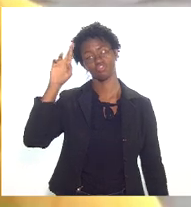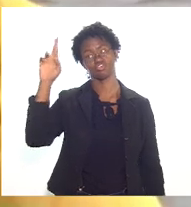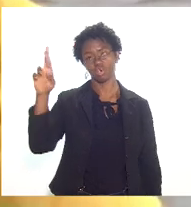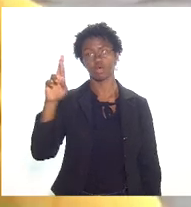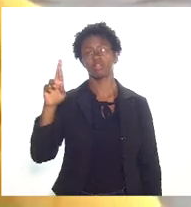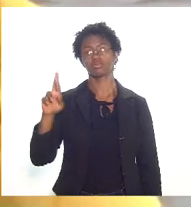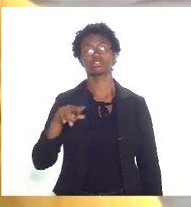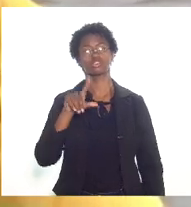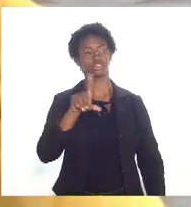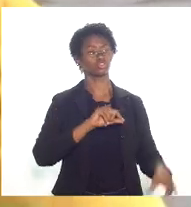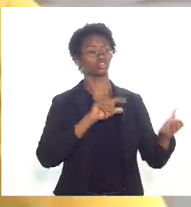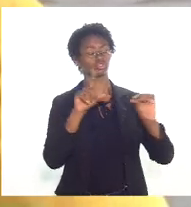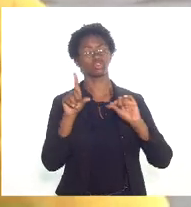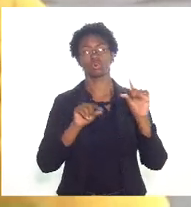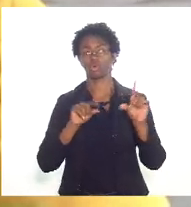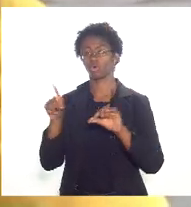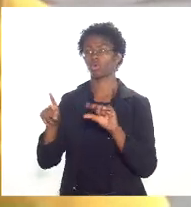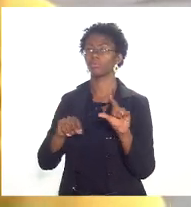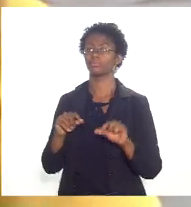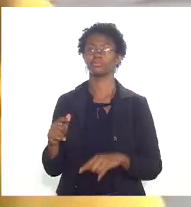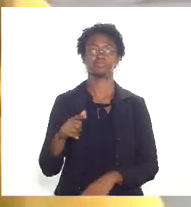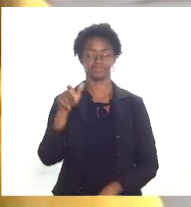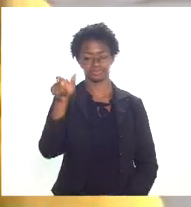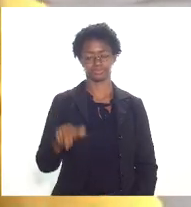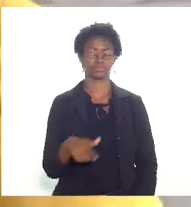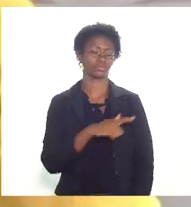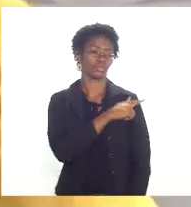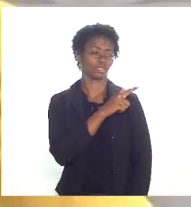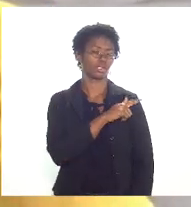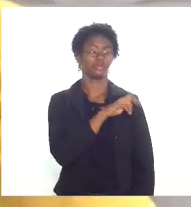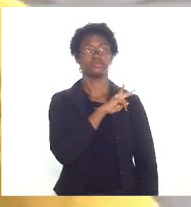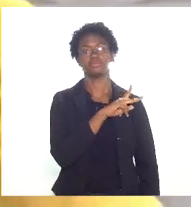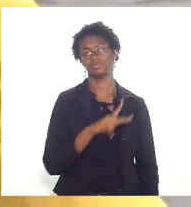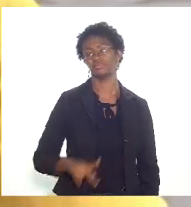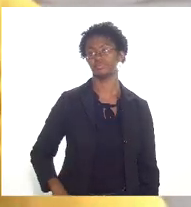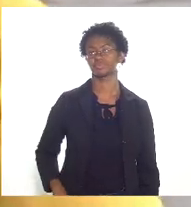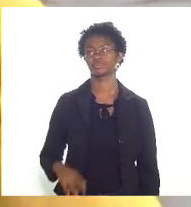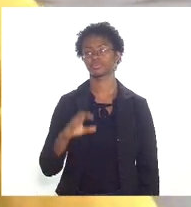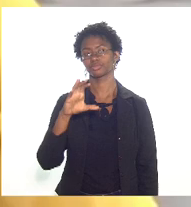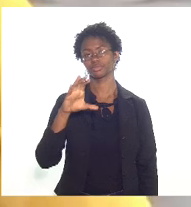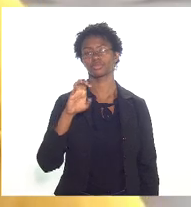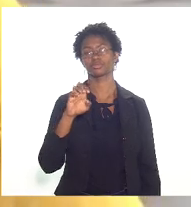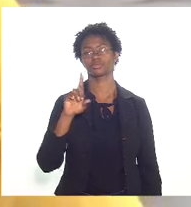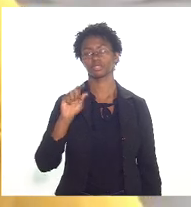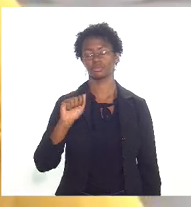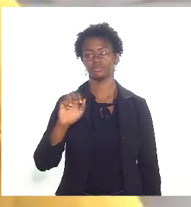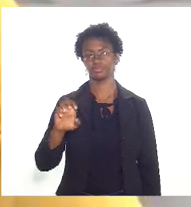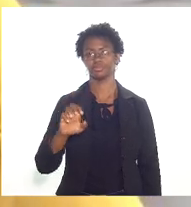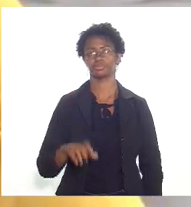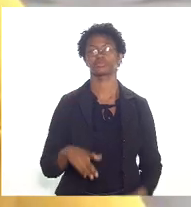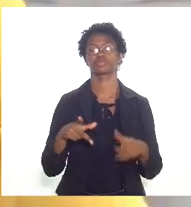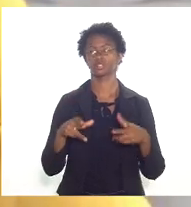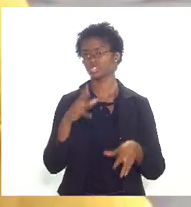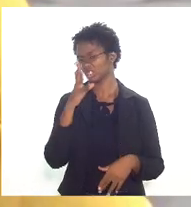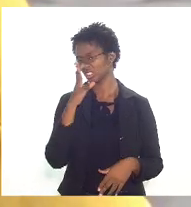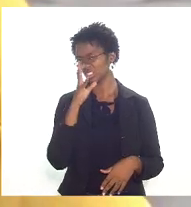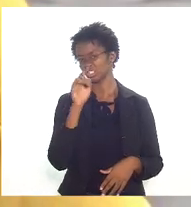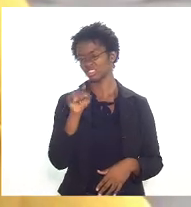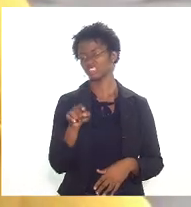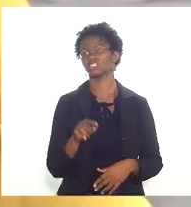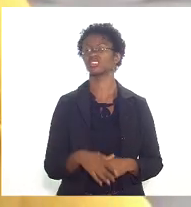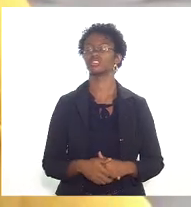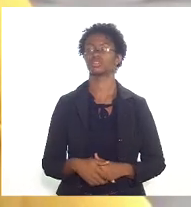escolhe aqueles que fazem a gestão EA presidência da Cedae como nós assistimos aí os